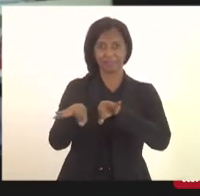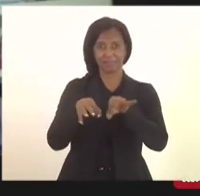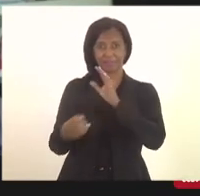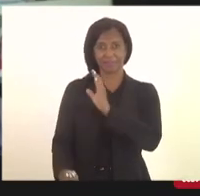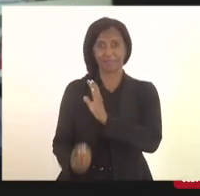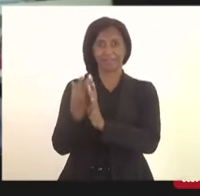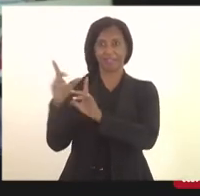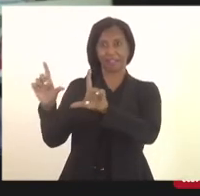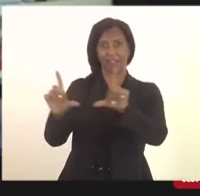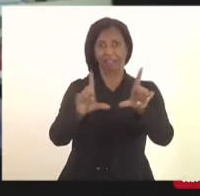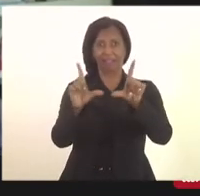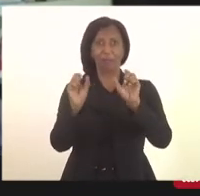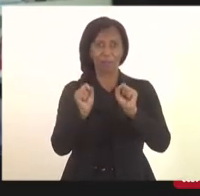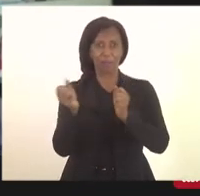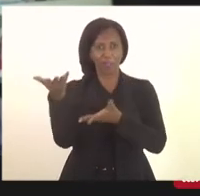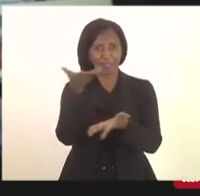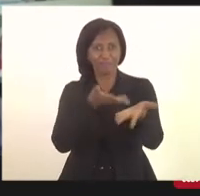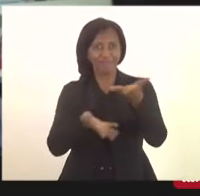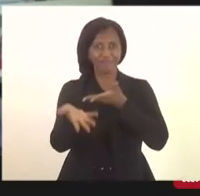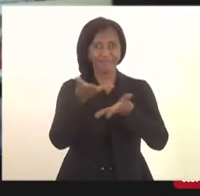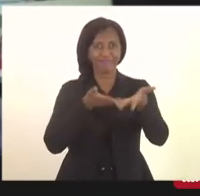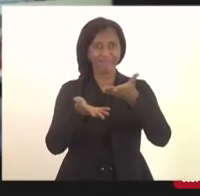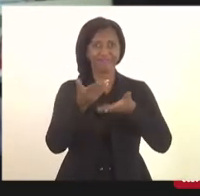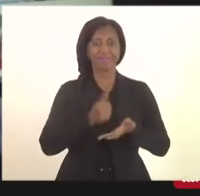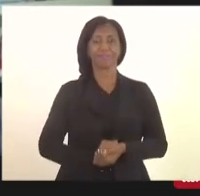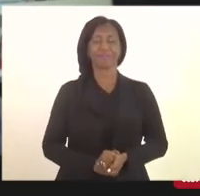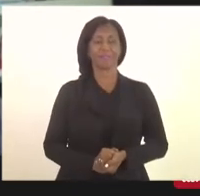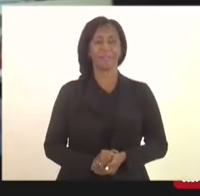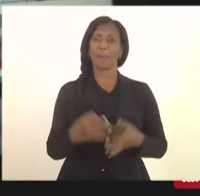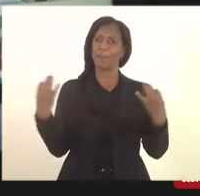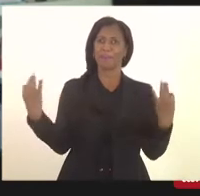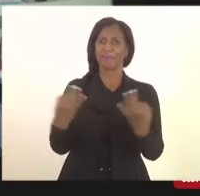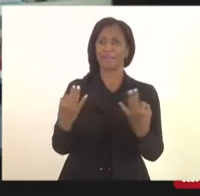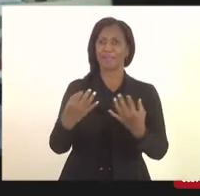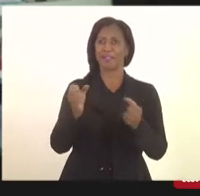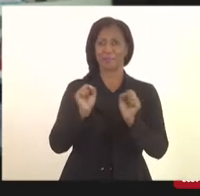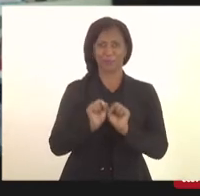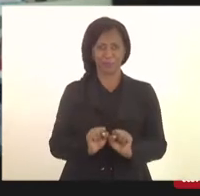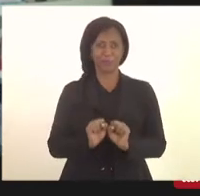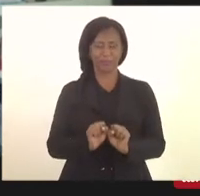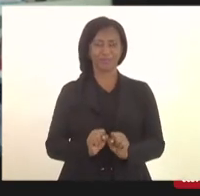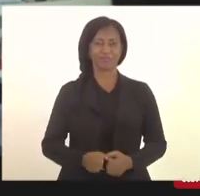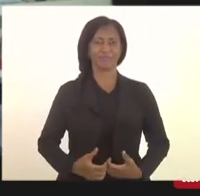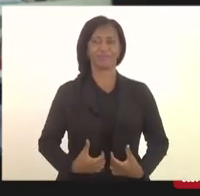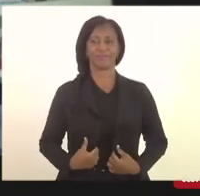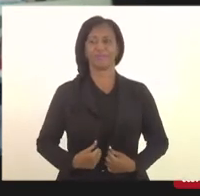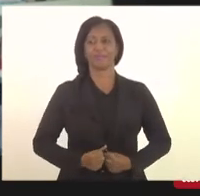permitiria compartilhá-la? Perfeitamente, doutora. Um minuto, por favor.